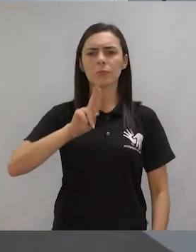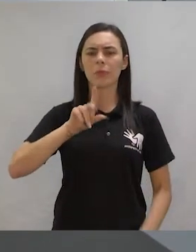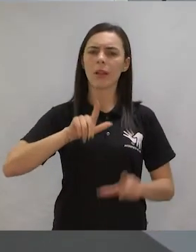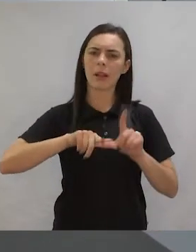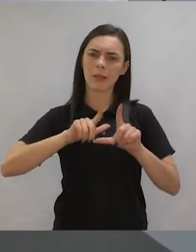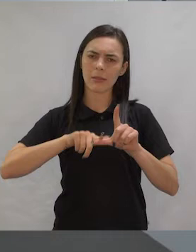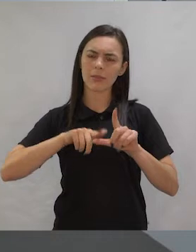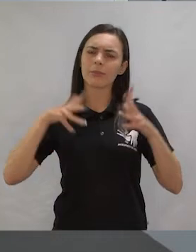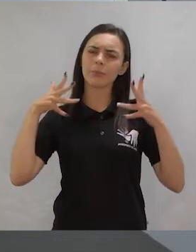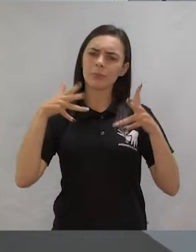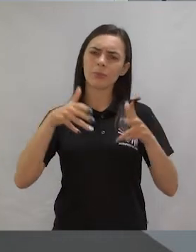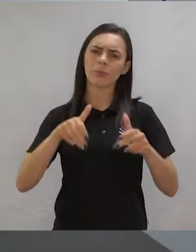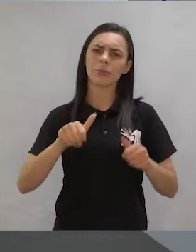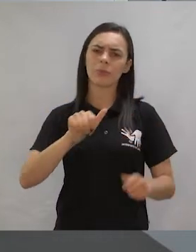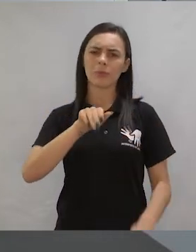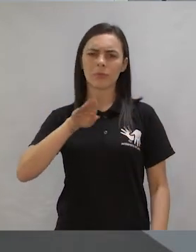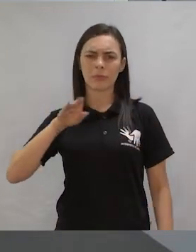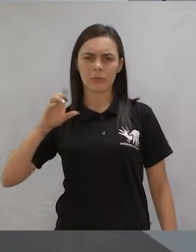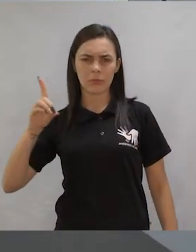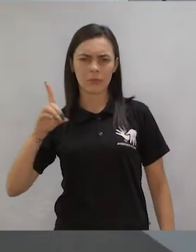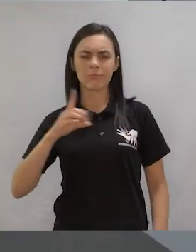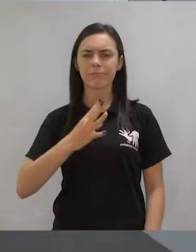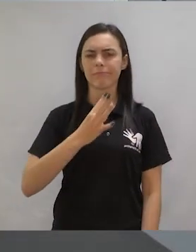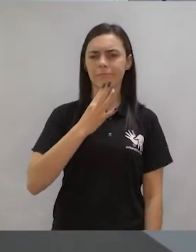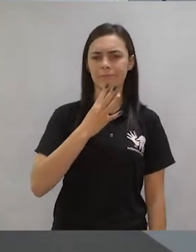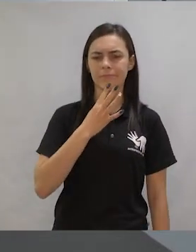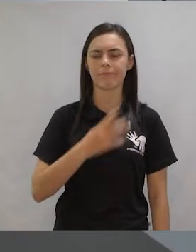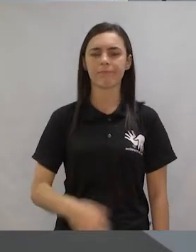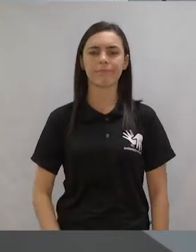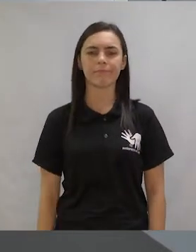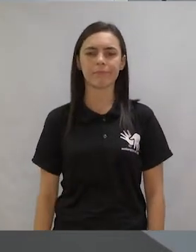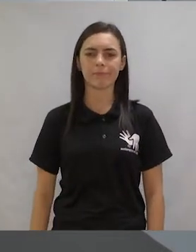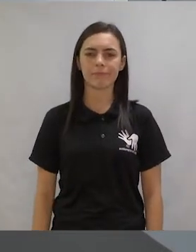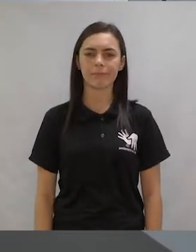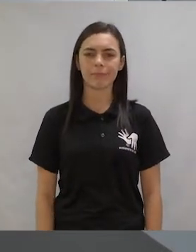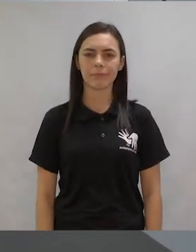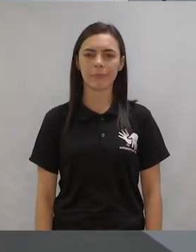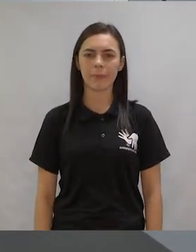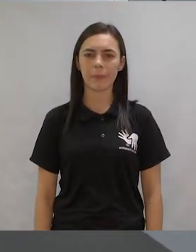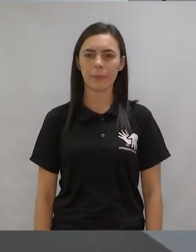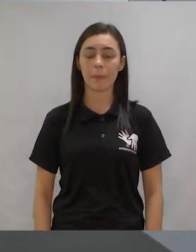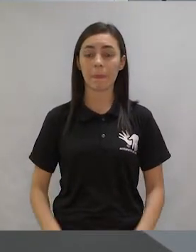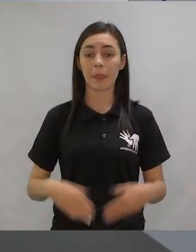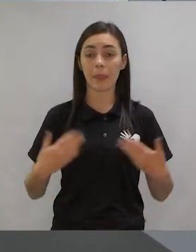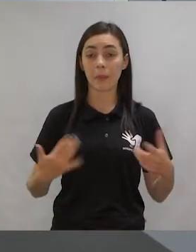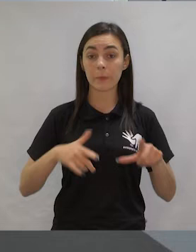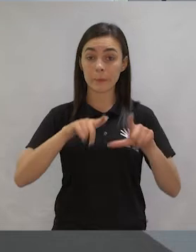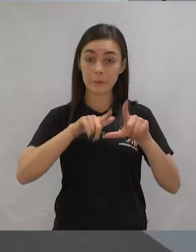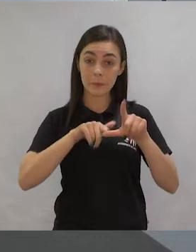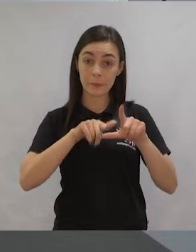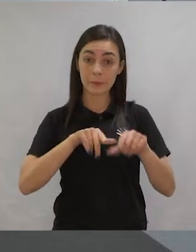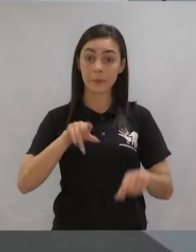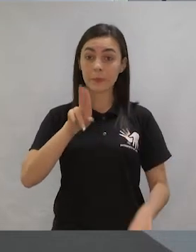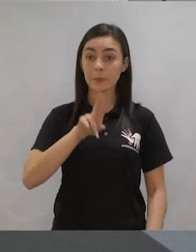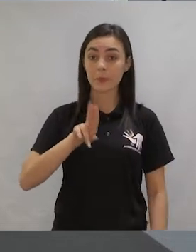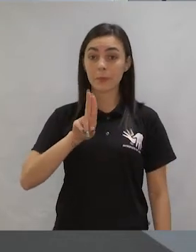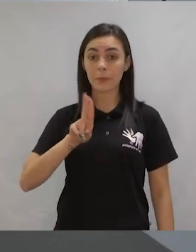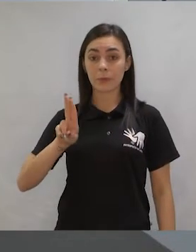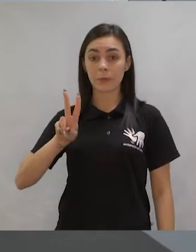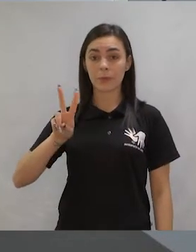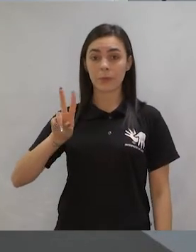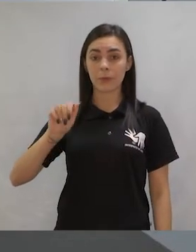convenção, porque todo mundo conhece o alfabeto. Então, para finalizar, essas letras a gente chamou